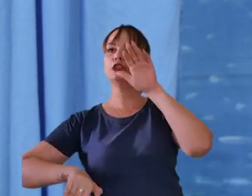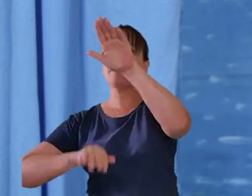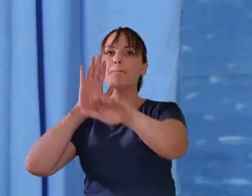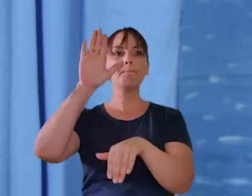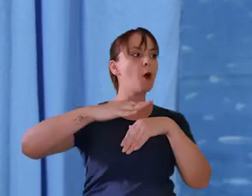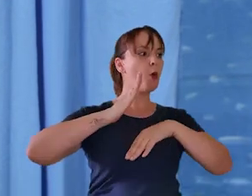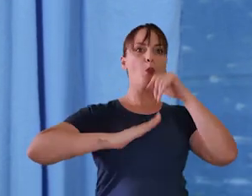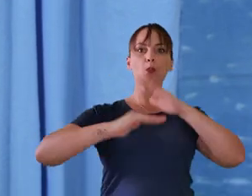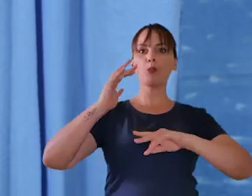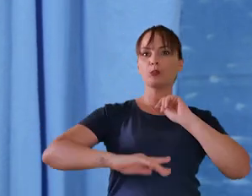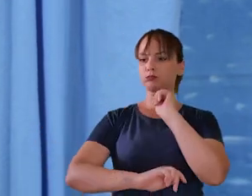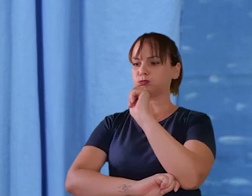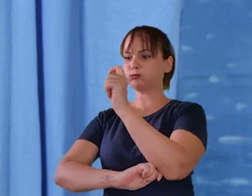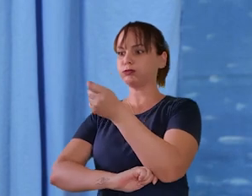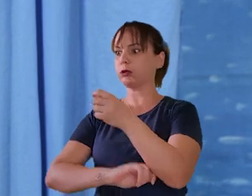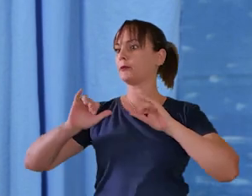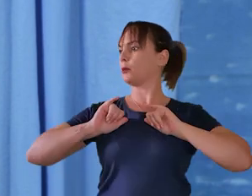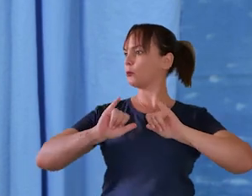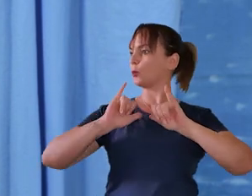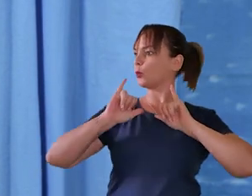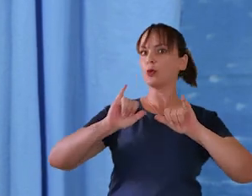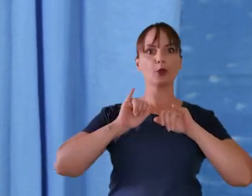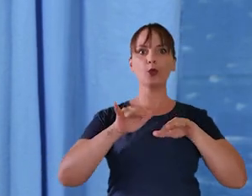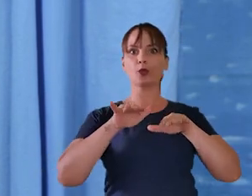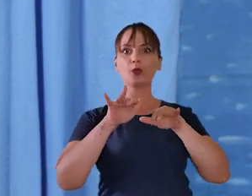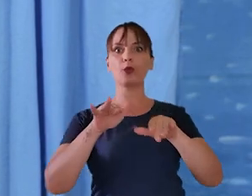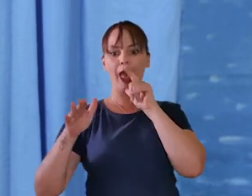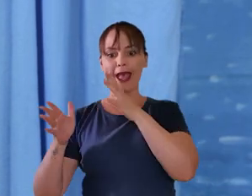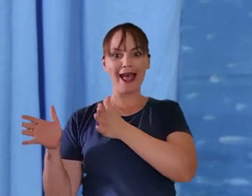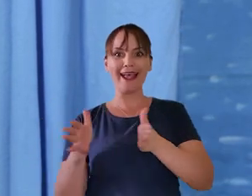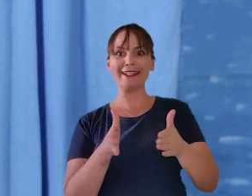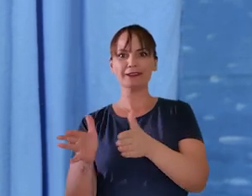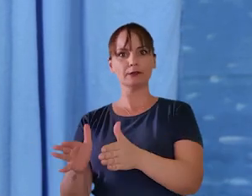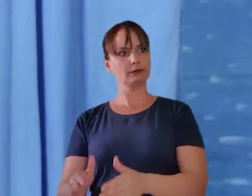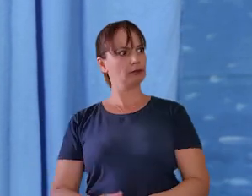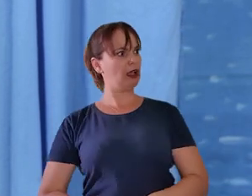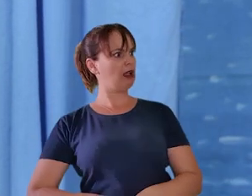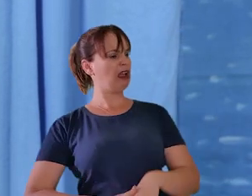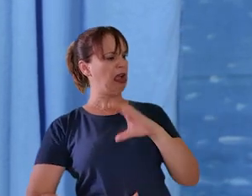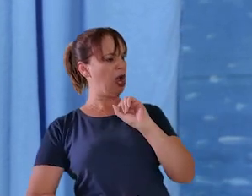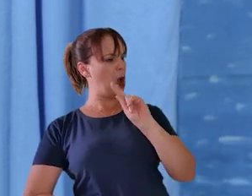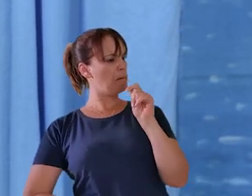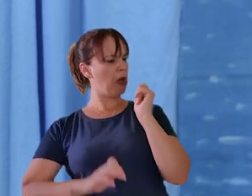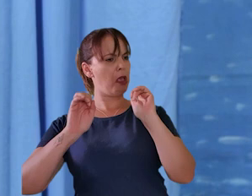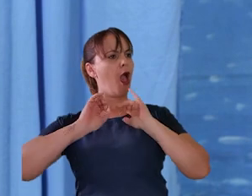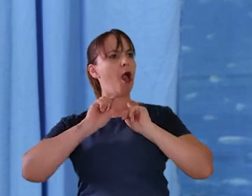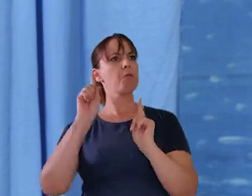pescadores e fez uma campanha aqui no riacho. Campanha? Isso